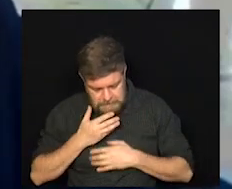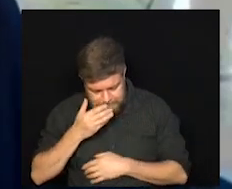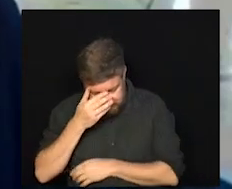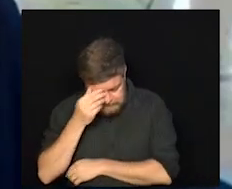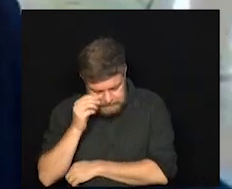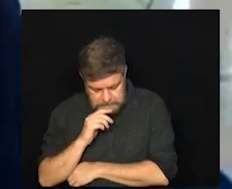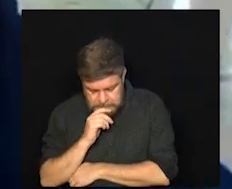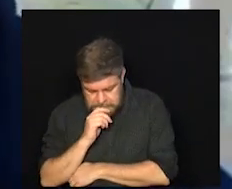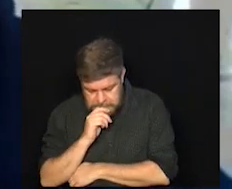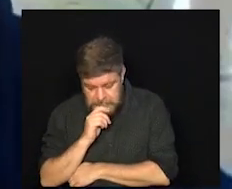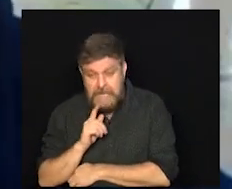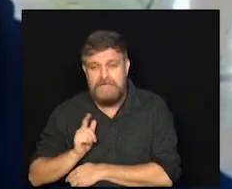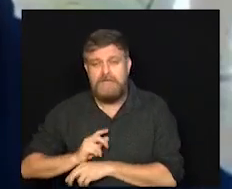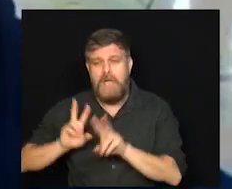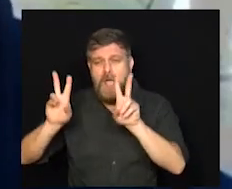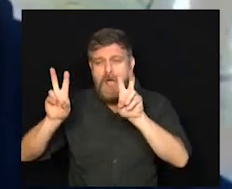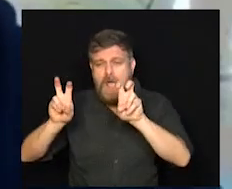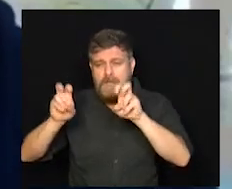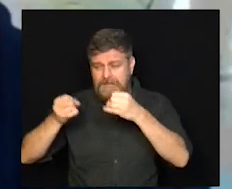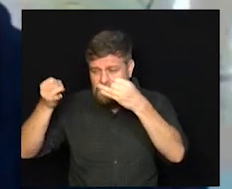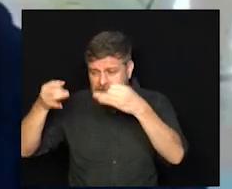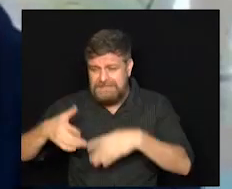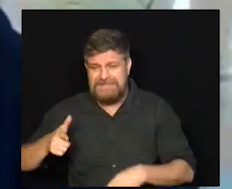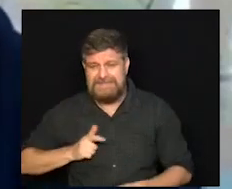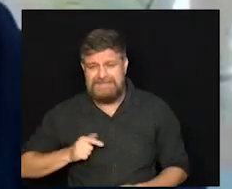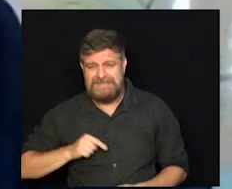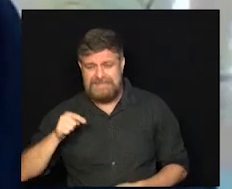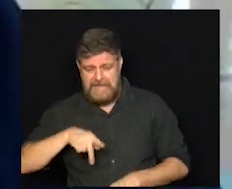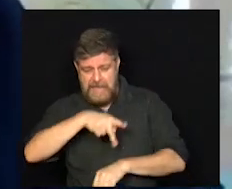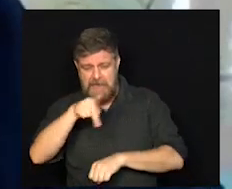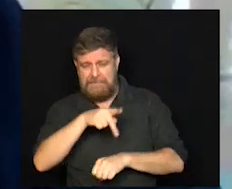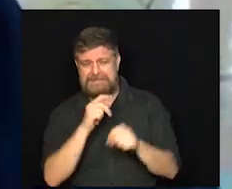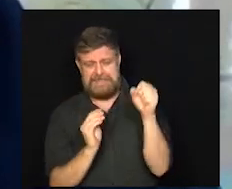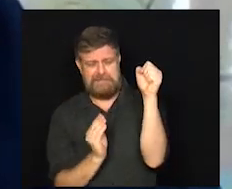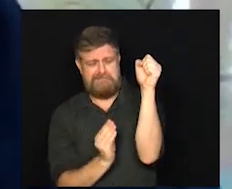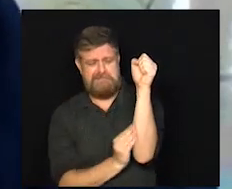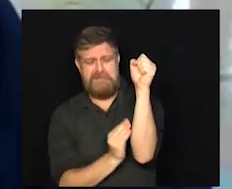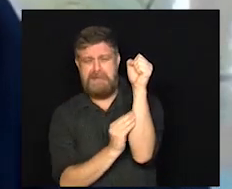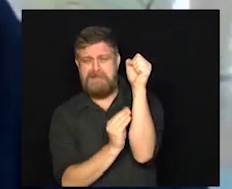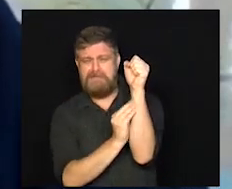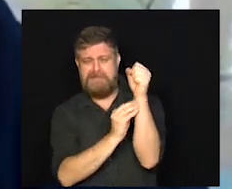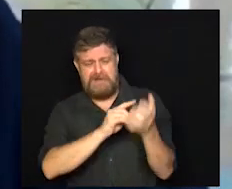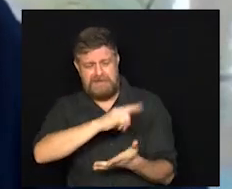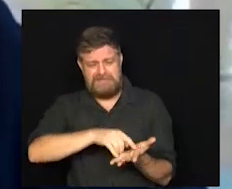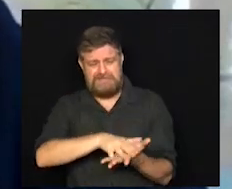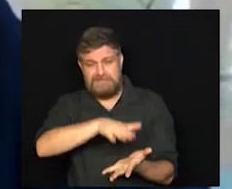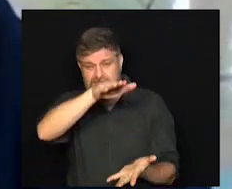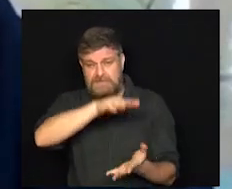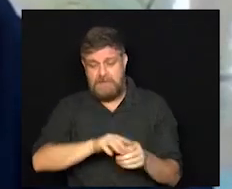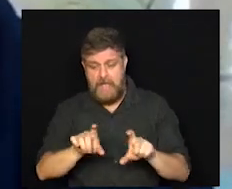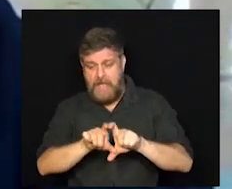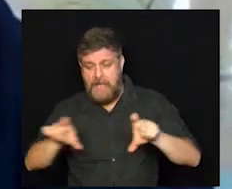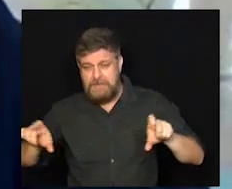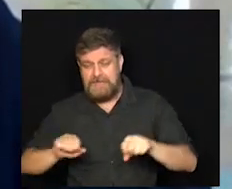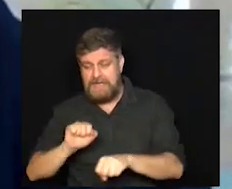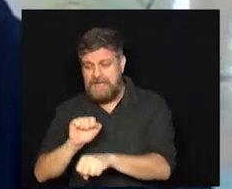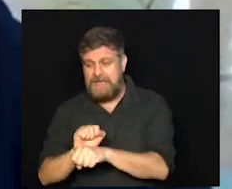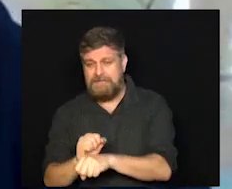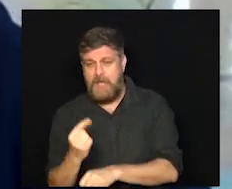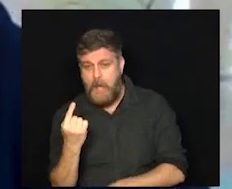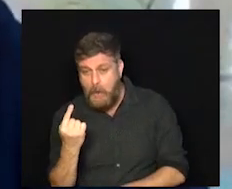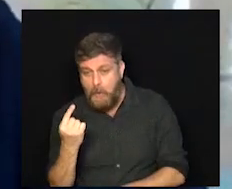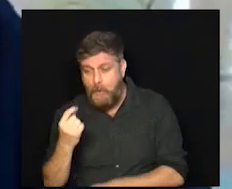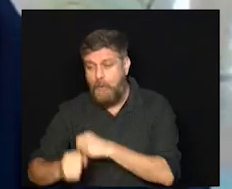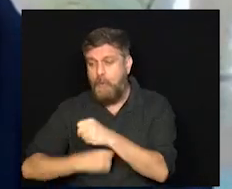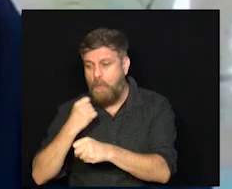que falava desse estado burocrático. Então ele dizia: espera mais um ano que eu vou